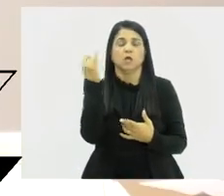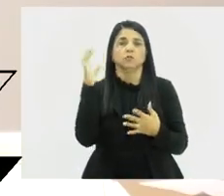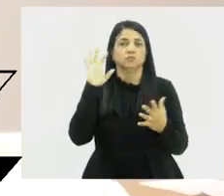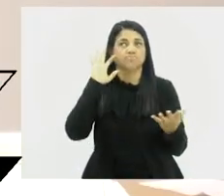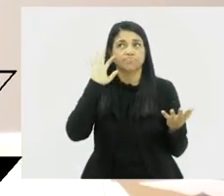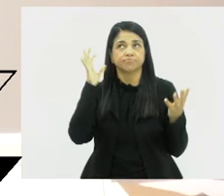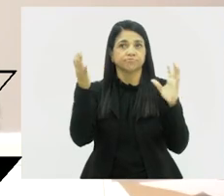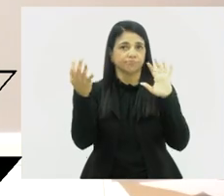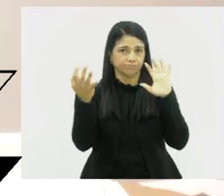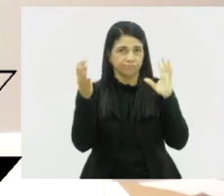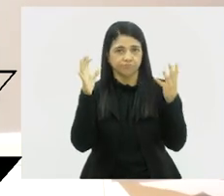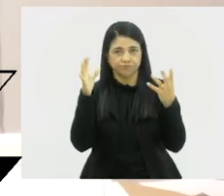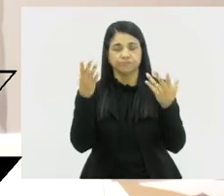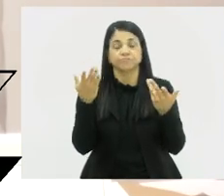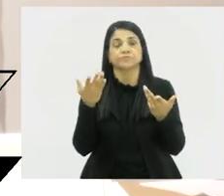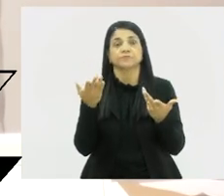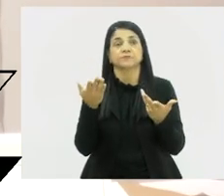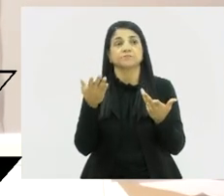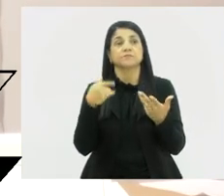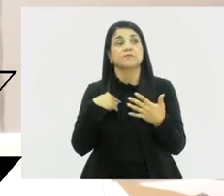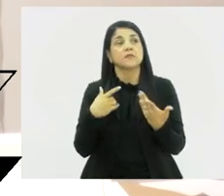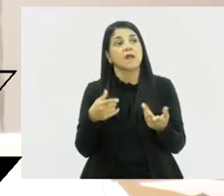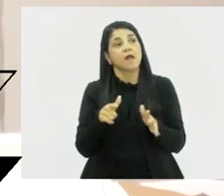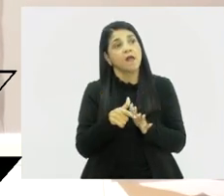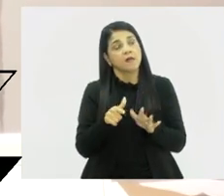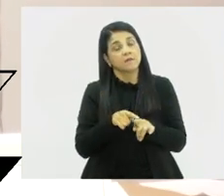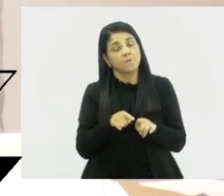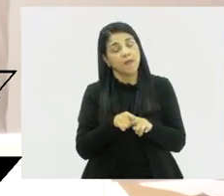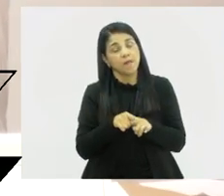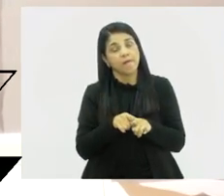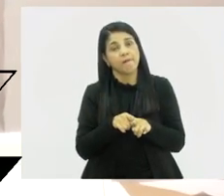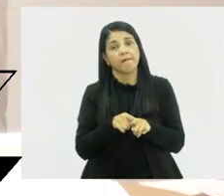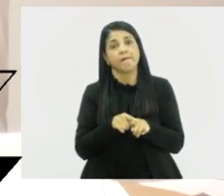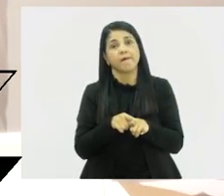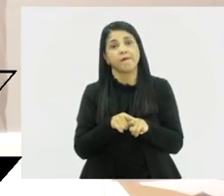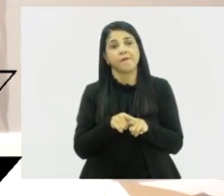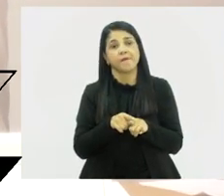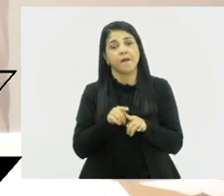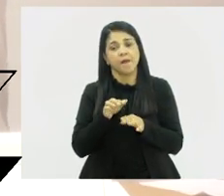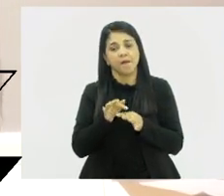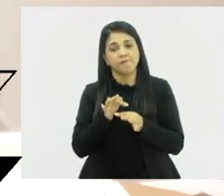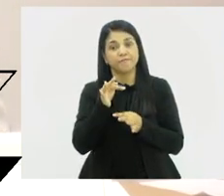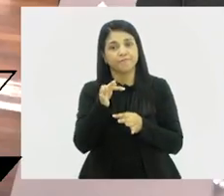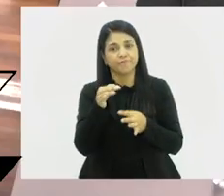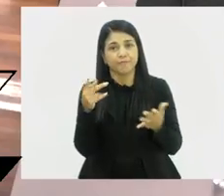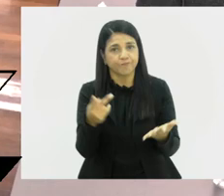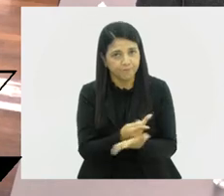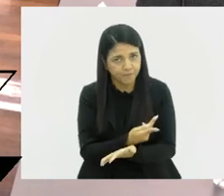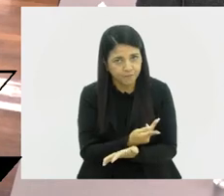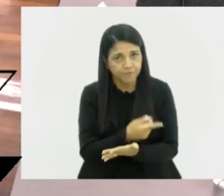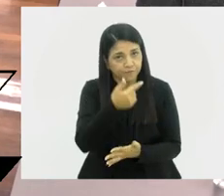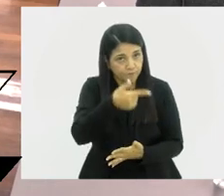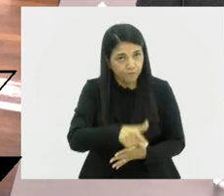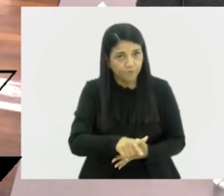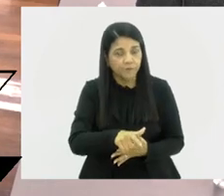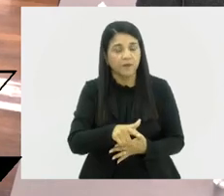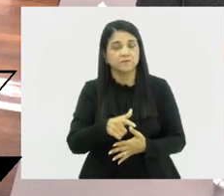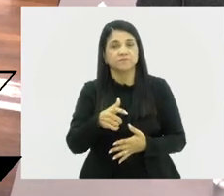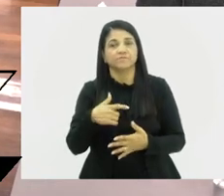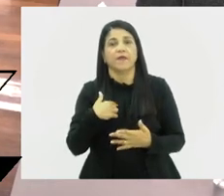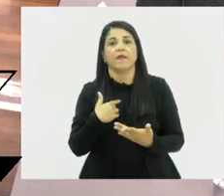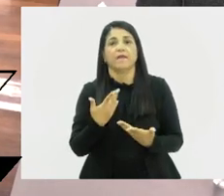prevenção. Aí esquece. Até, deputado Léo Vieira, a próxima desgraceira. Aí tem outro ataque,